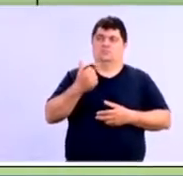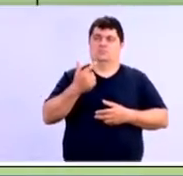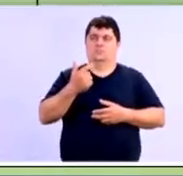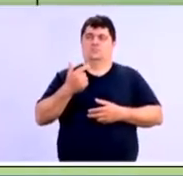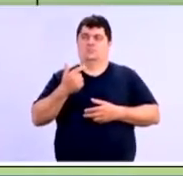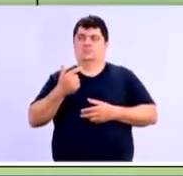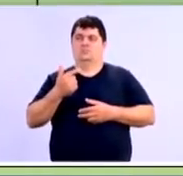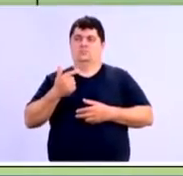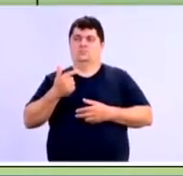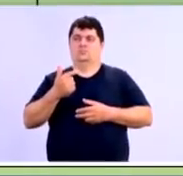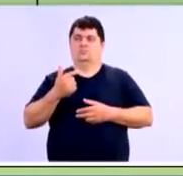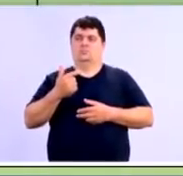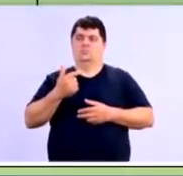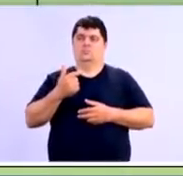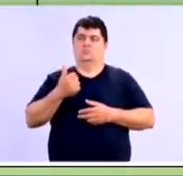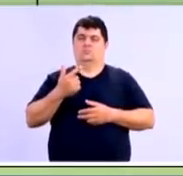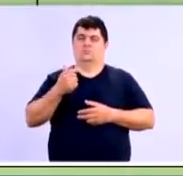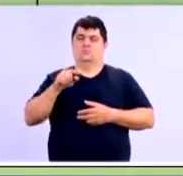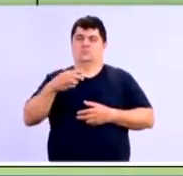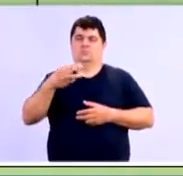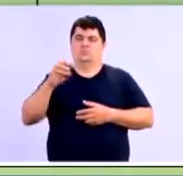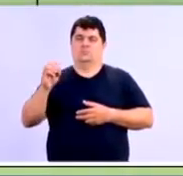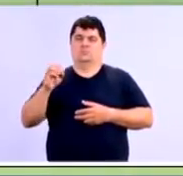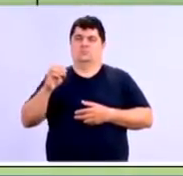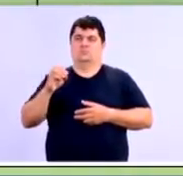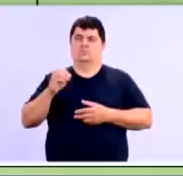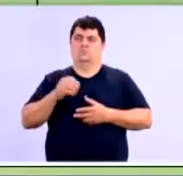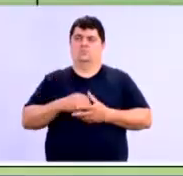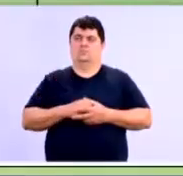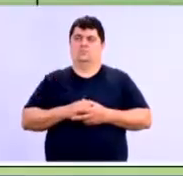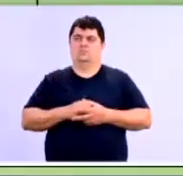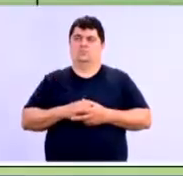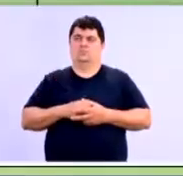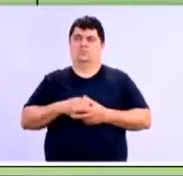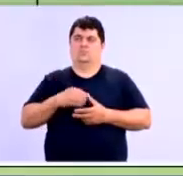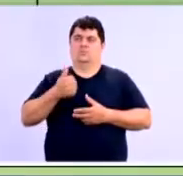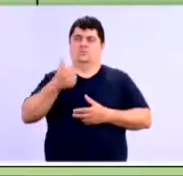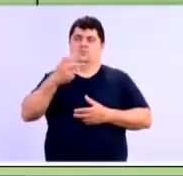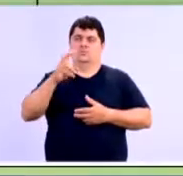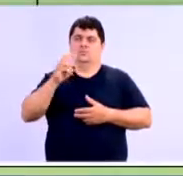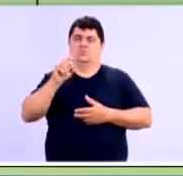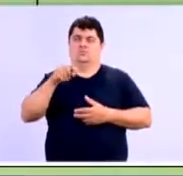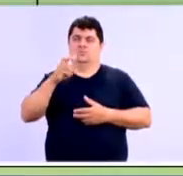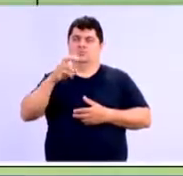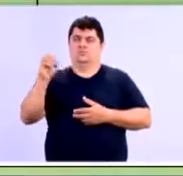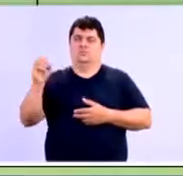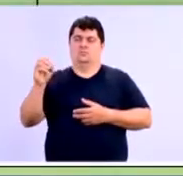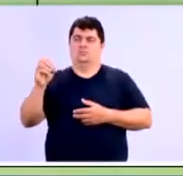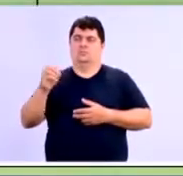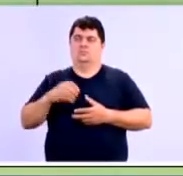12.300. O resultado líquido é 12.300, né? Isso. E as vendas líquidas